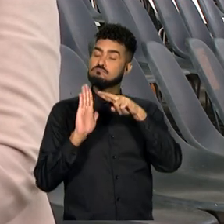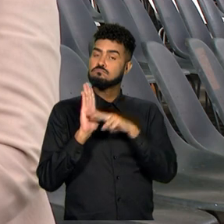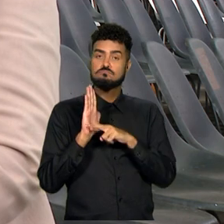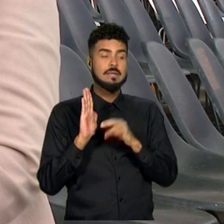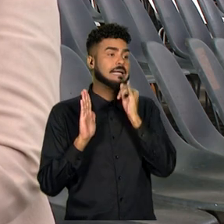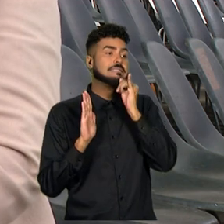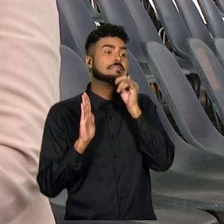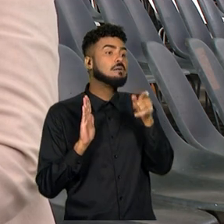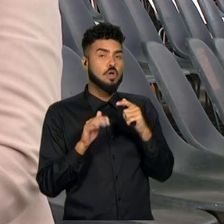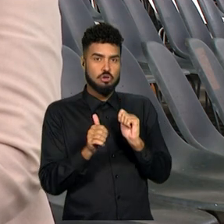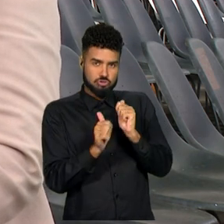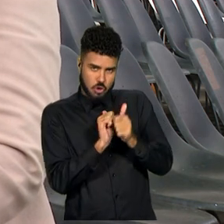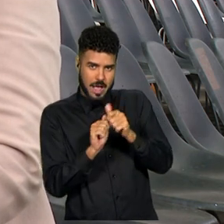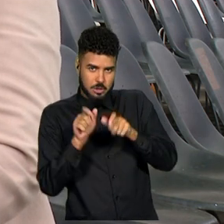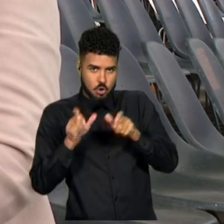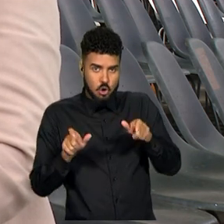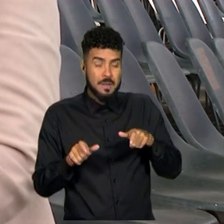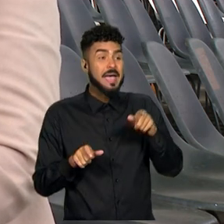por exemplo, os jogadores